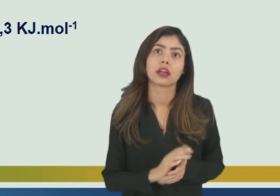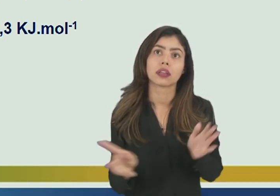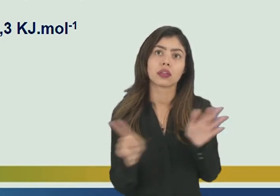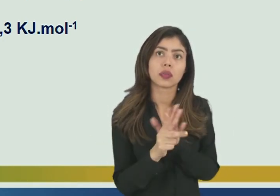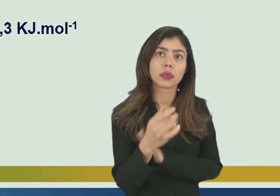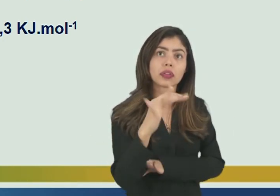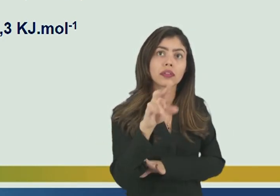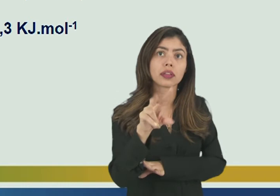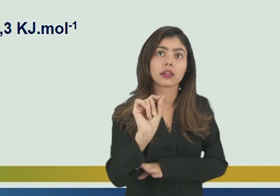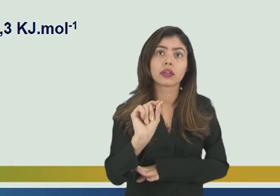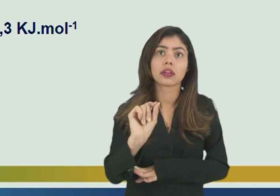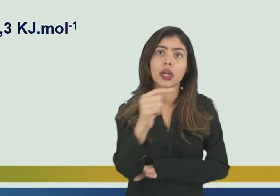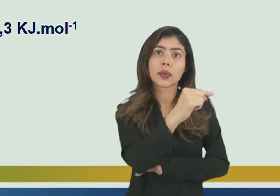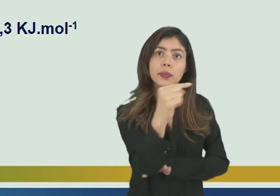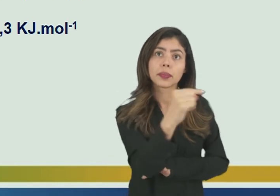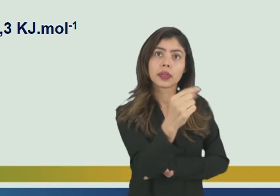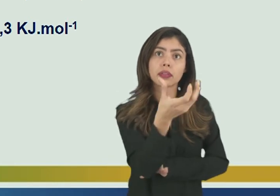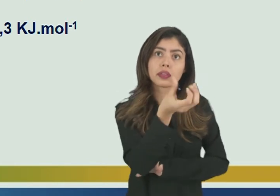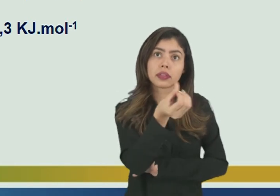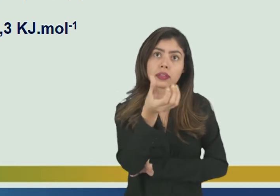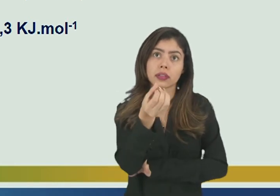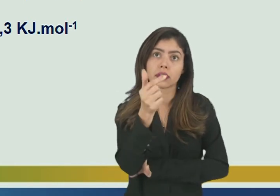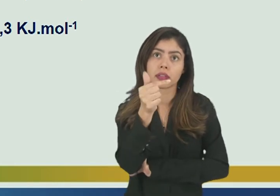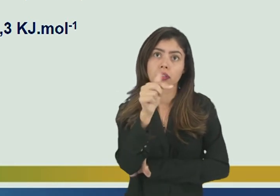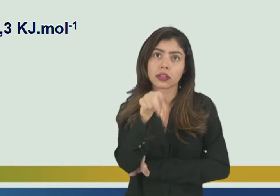nós vamos ter menos